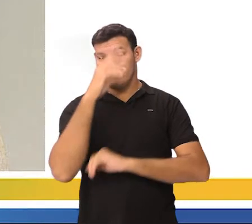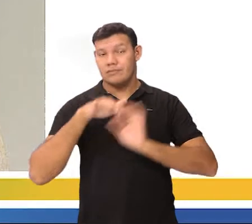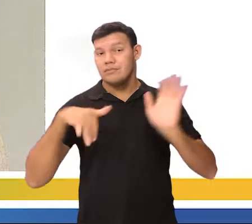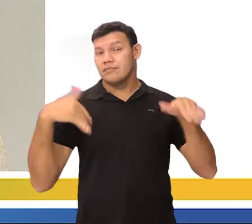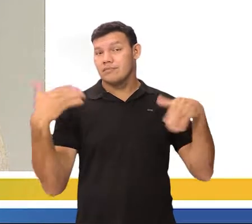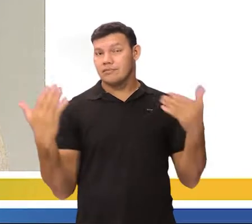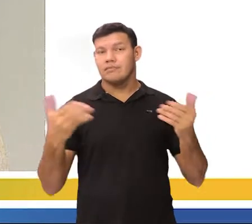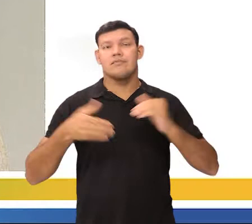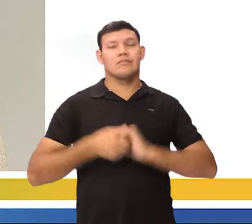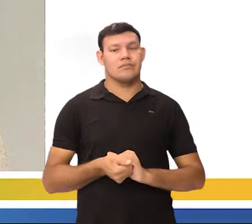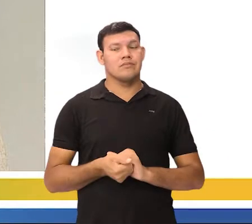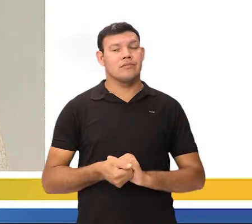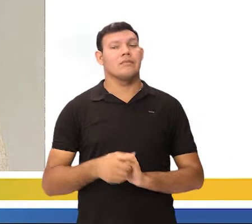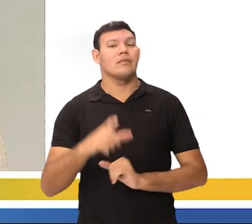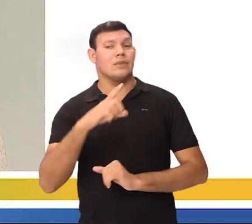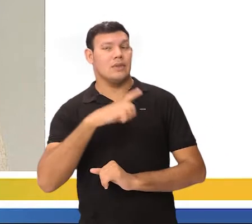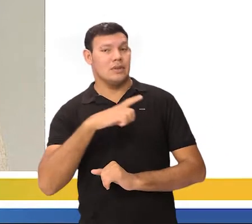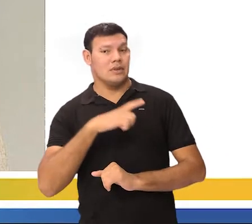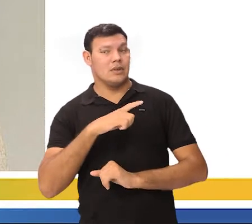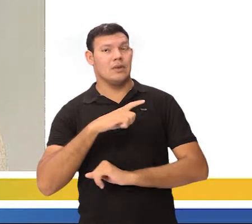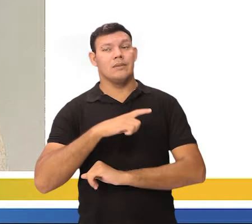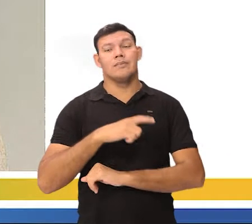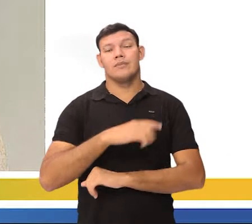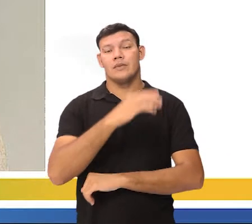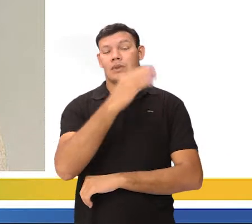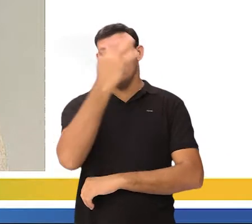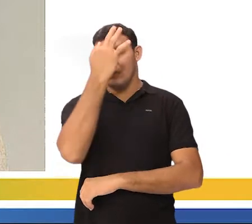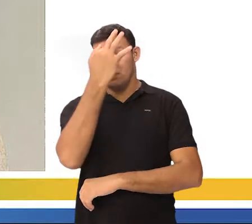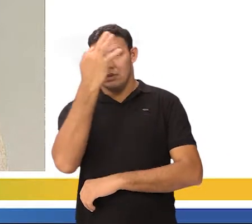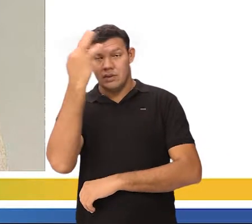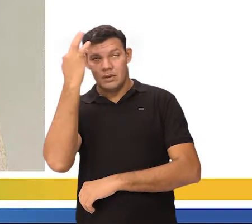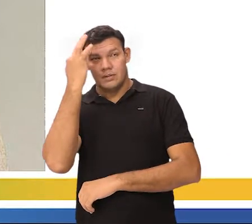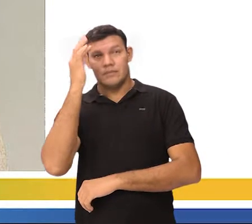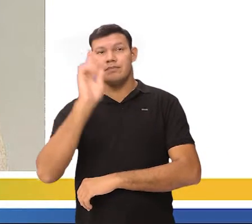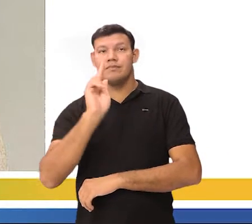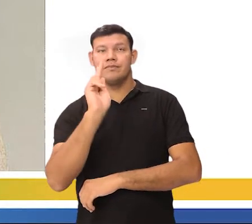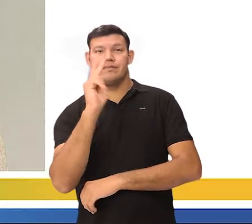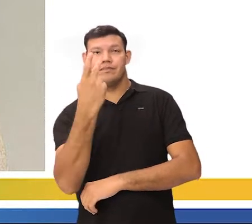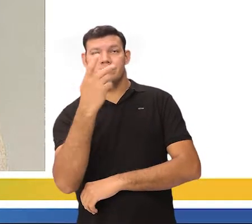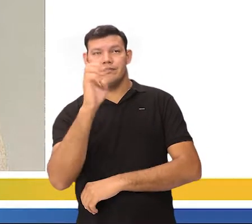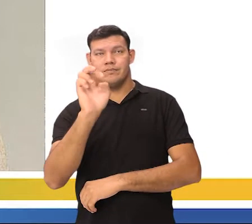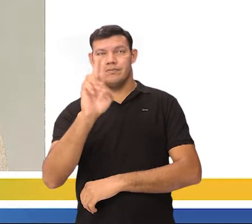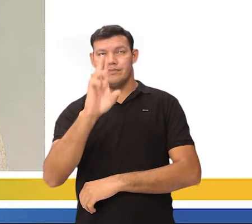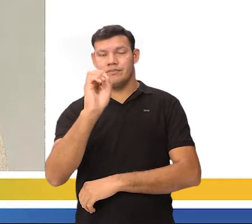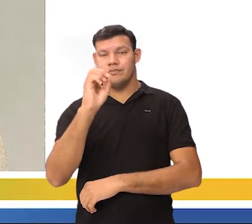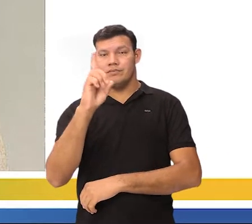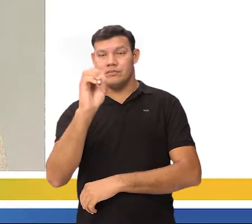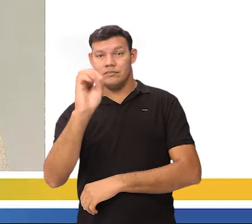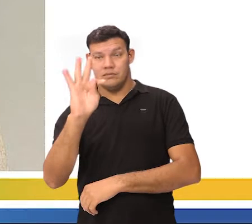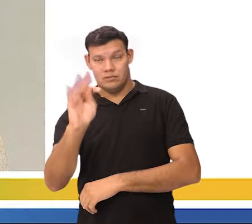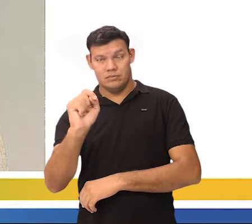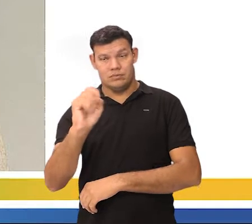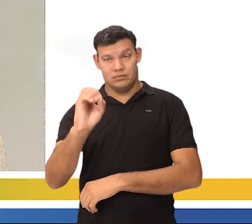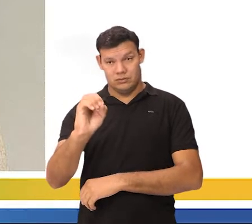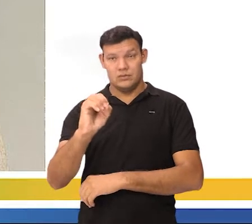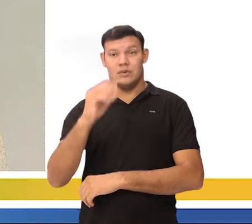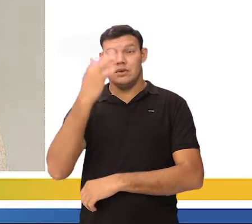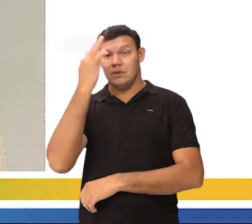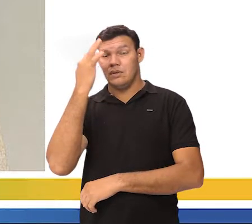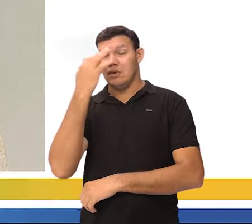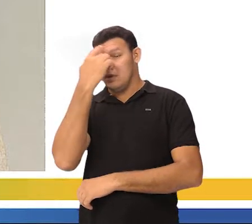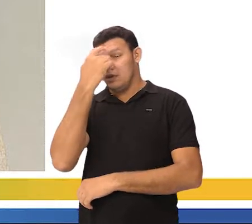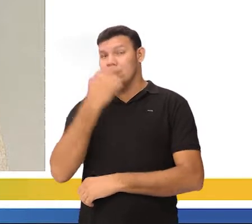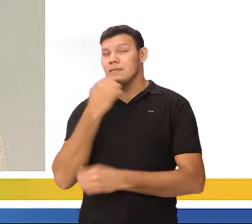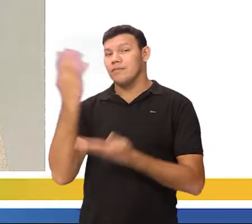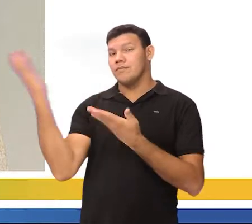Continuando. A gente tem o Heródoto, que é considerado o pai da história. E aí tem essa imagem que é uma escultura